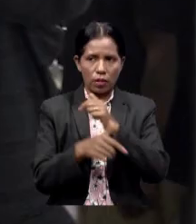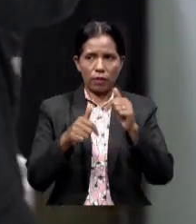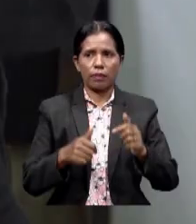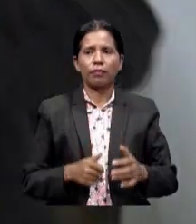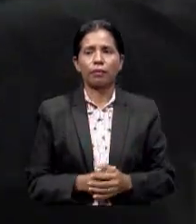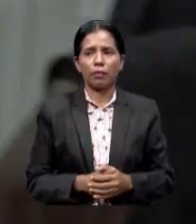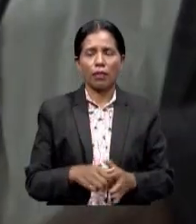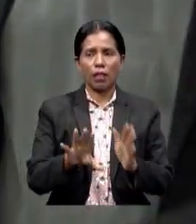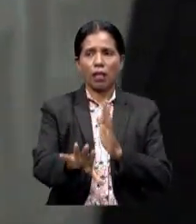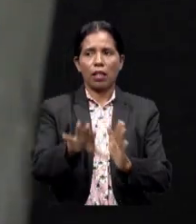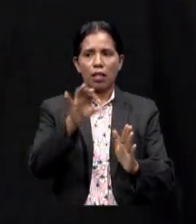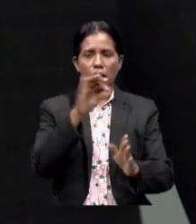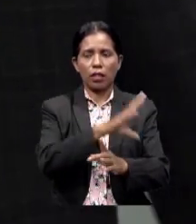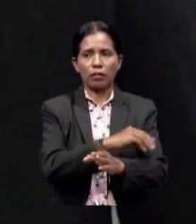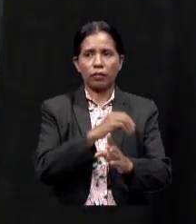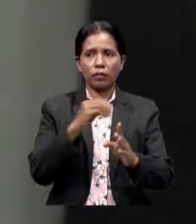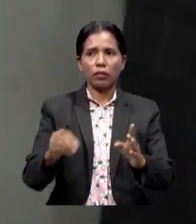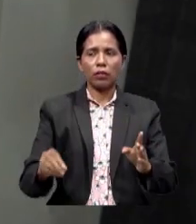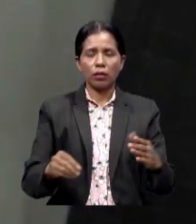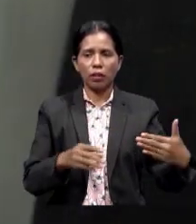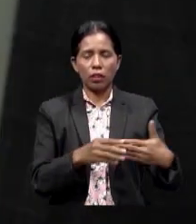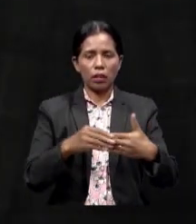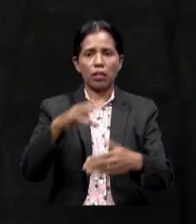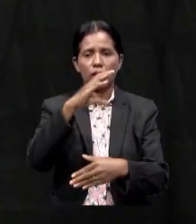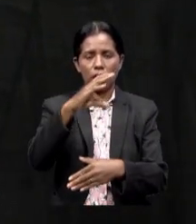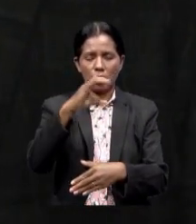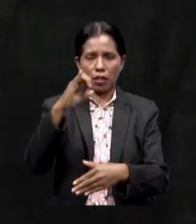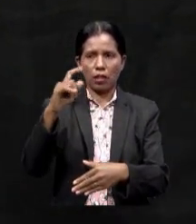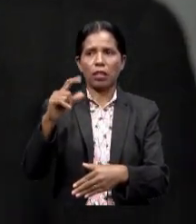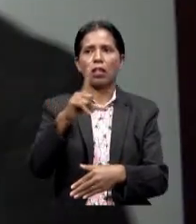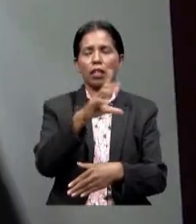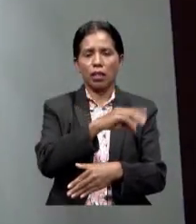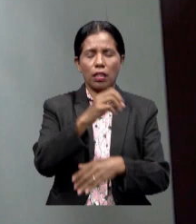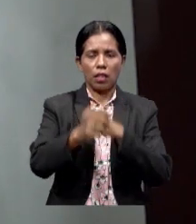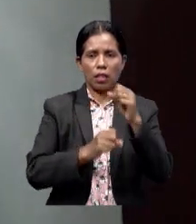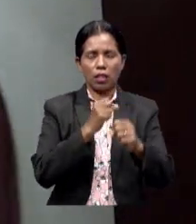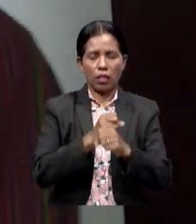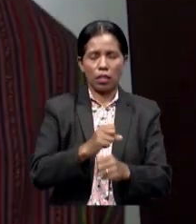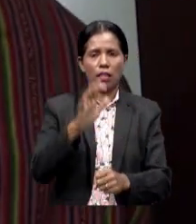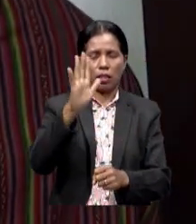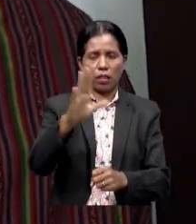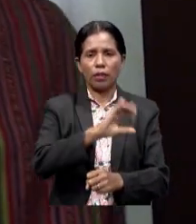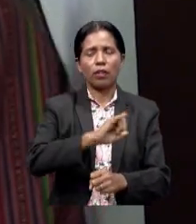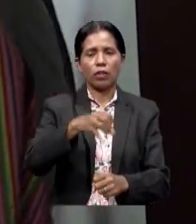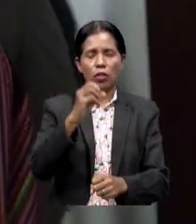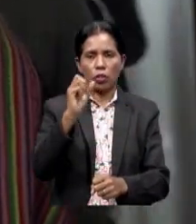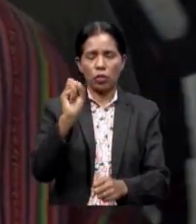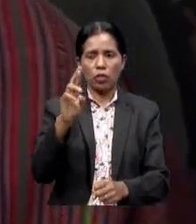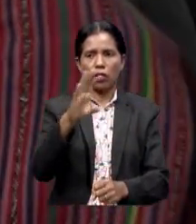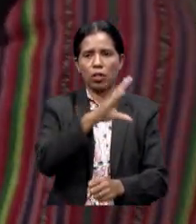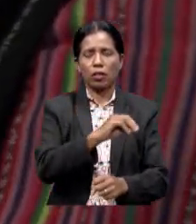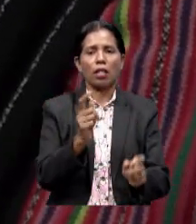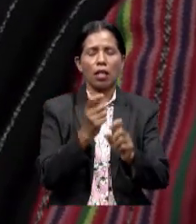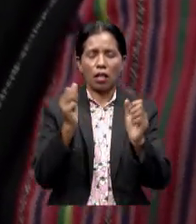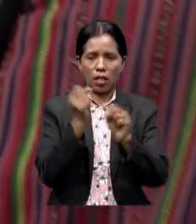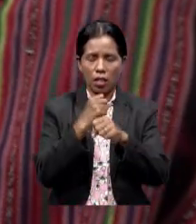Hafoing eleito no simu tomada de posse hodi lidera CCI TLI durante tinan lima. Jorge Serrano consegue halo conferência